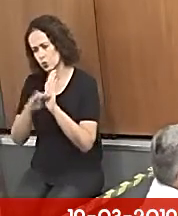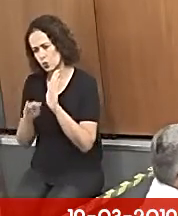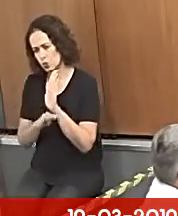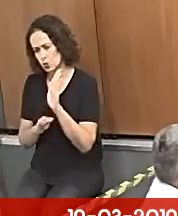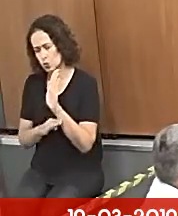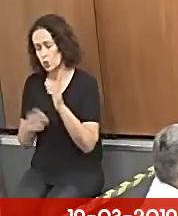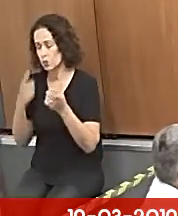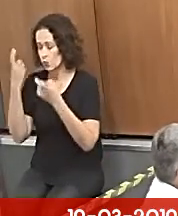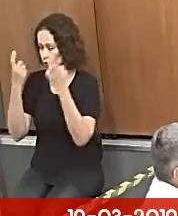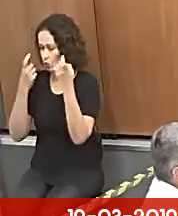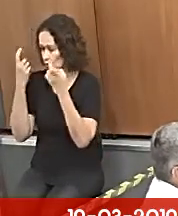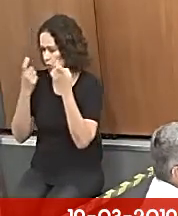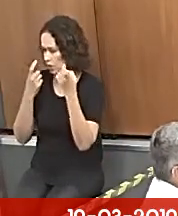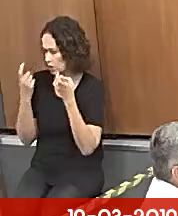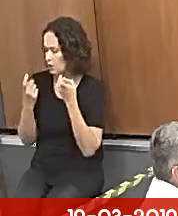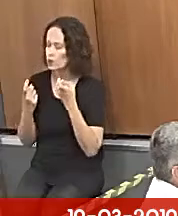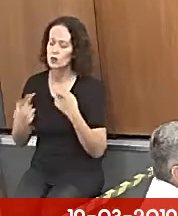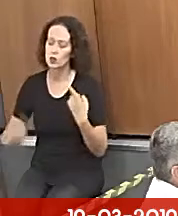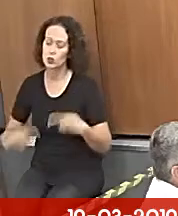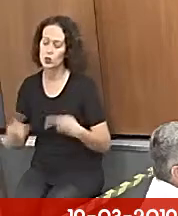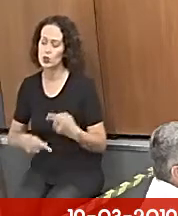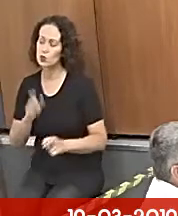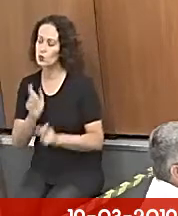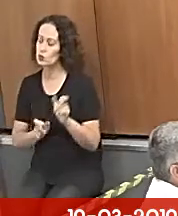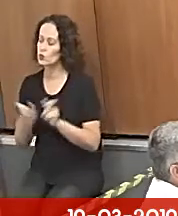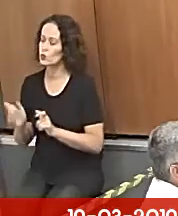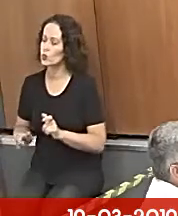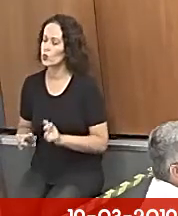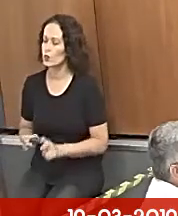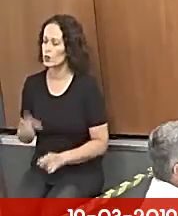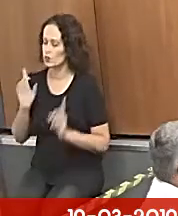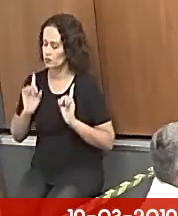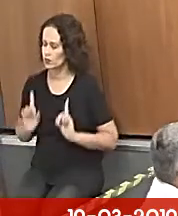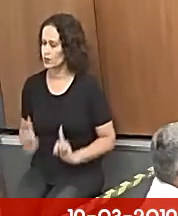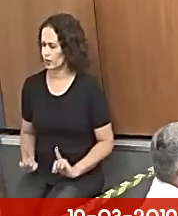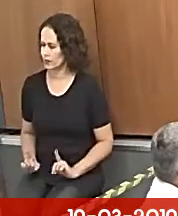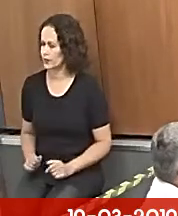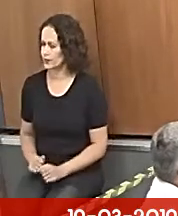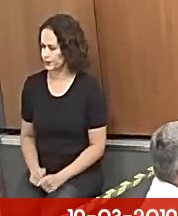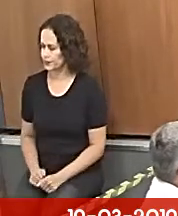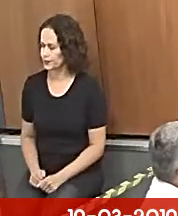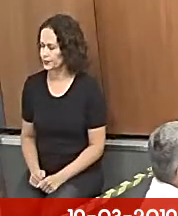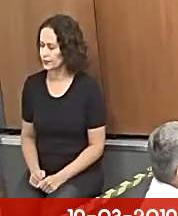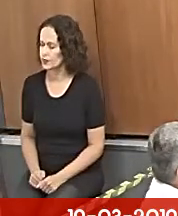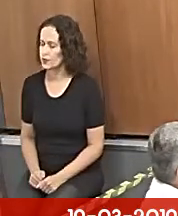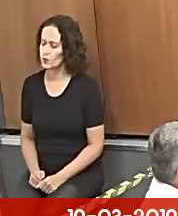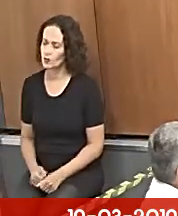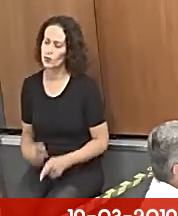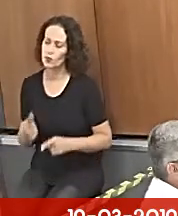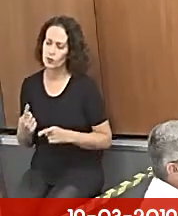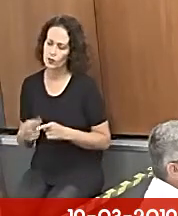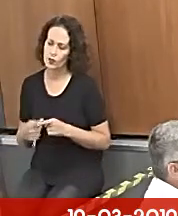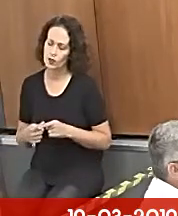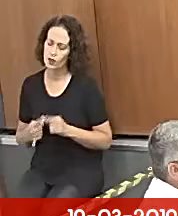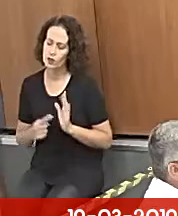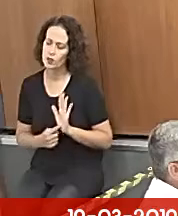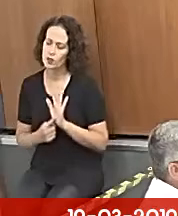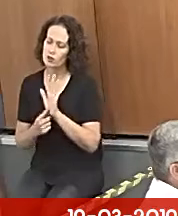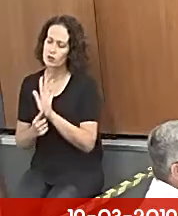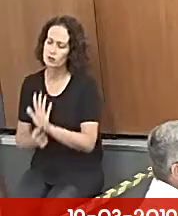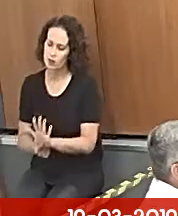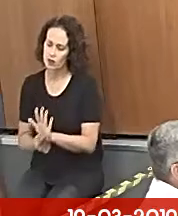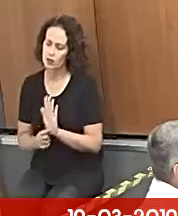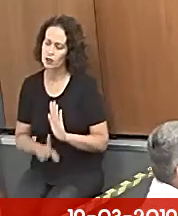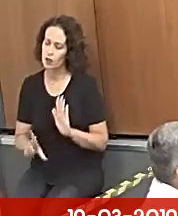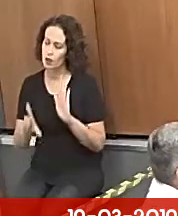da pessoa com deficiência é primordialmente a efetivação dela porque se manifesta muito a lei